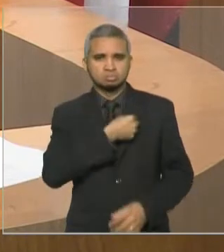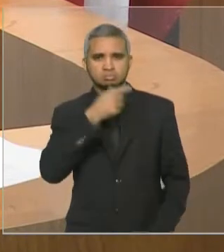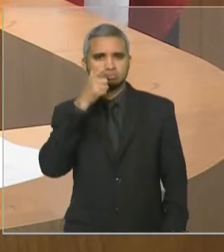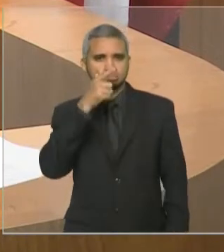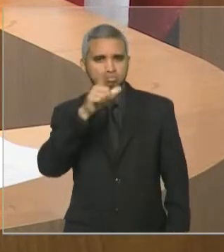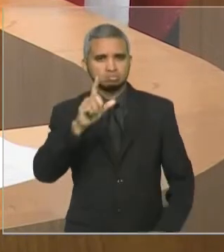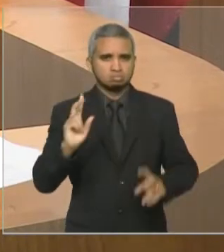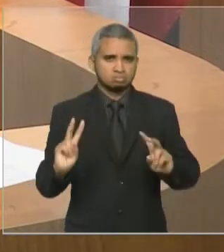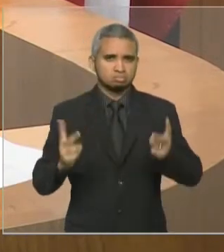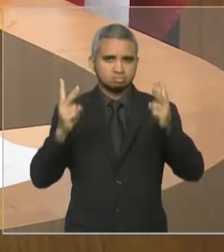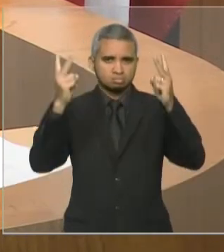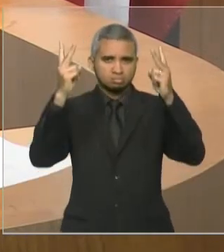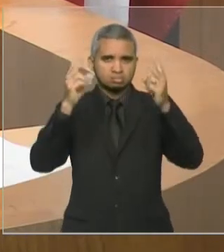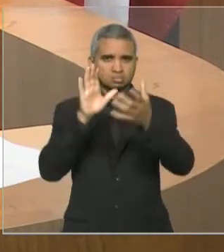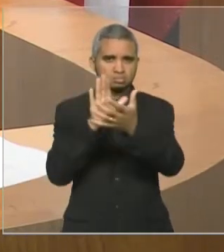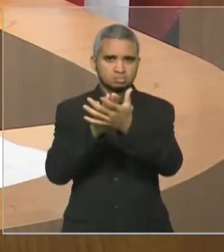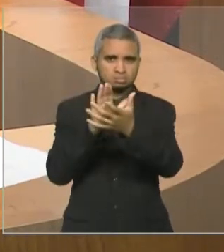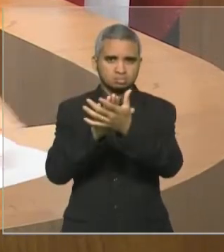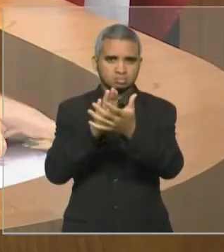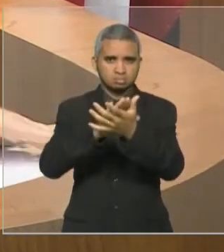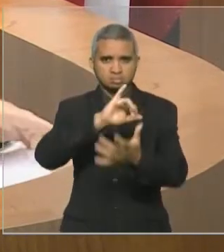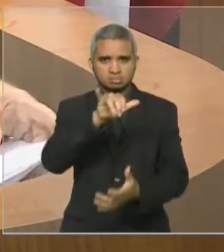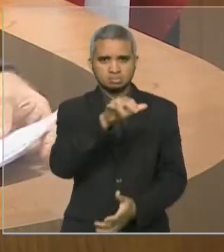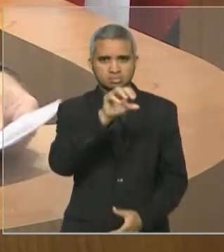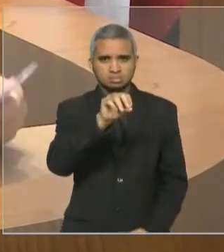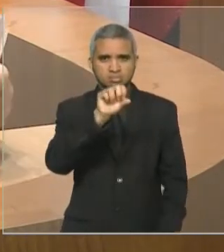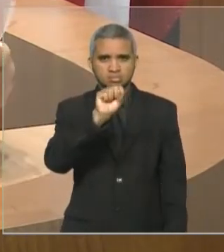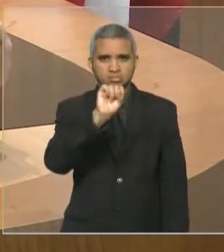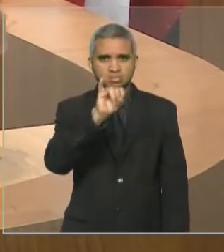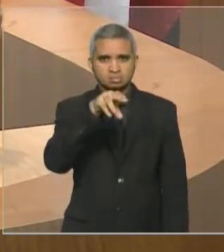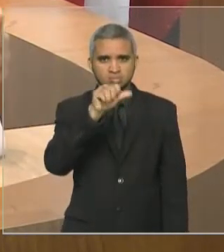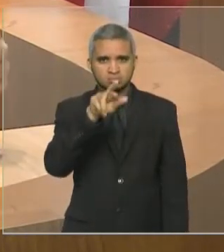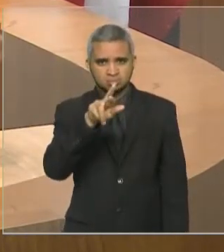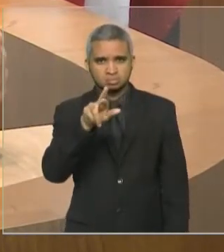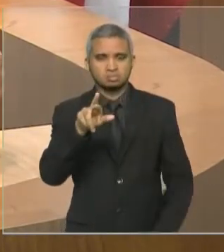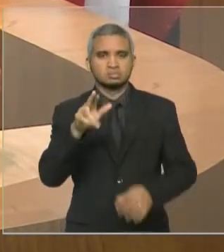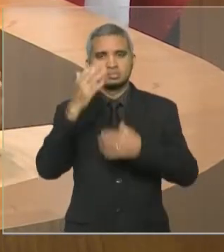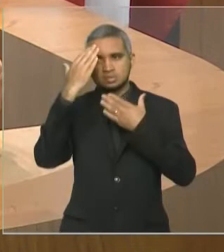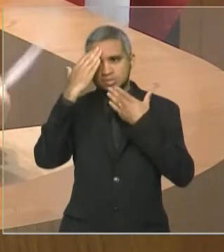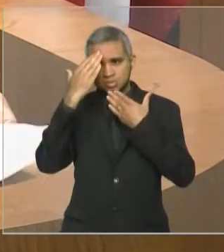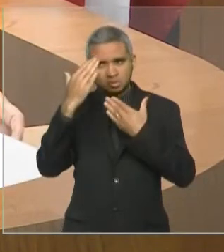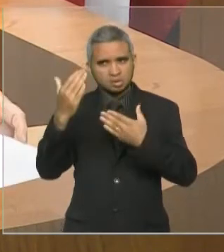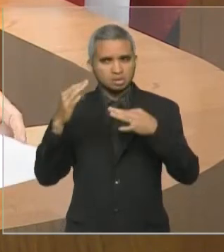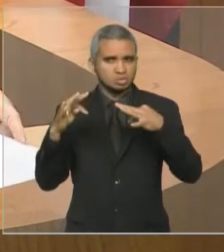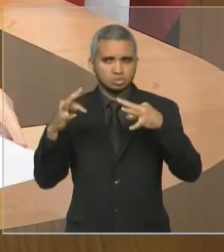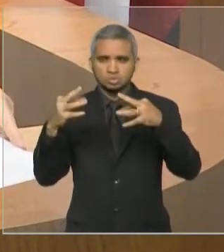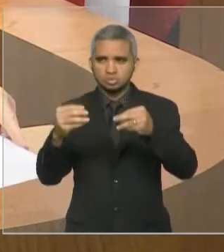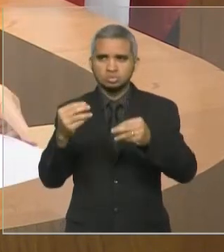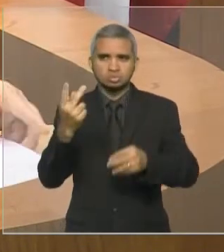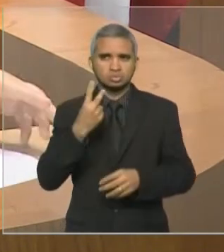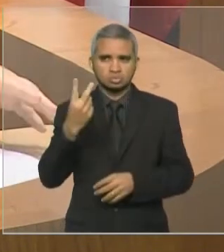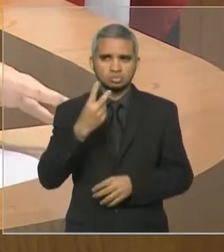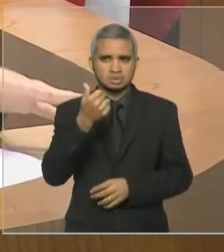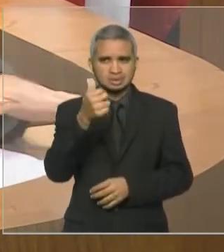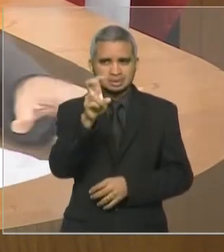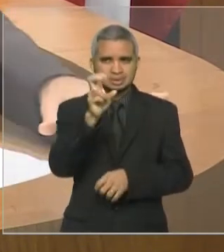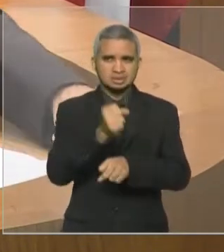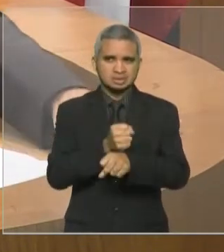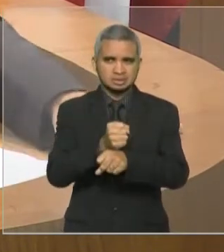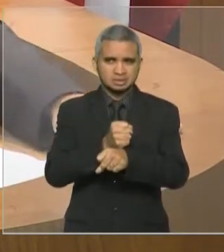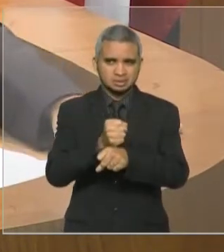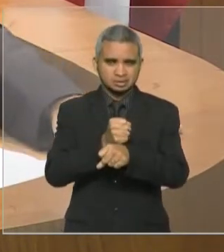Parabéns, Josimar, e muito obrigado por tudo aquilo que nós convivemos durante 15 anos. Muita gente acha